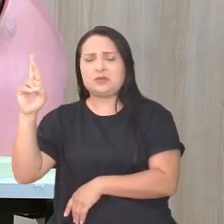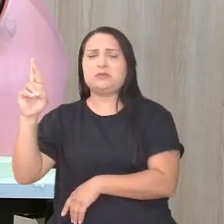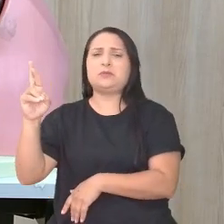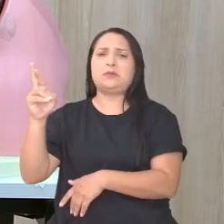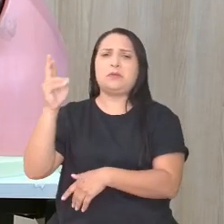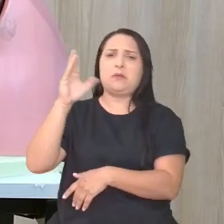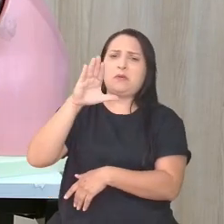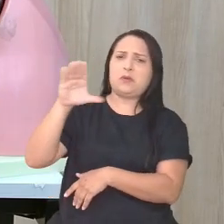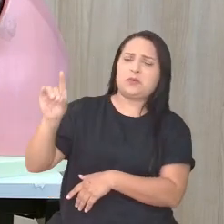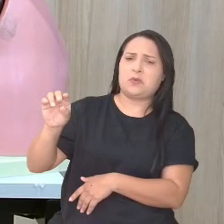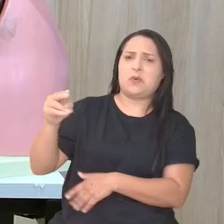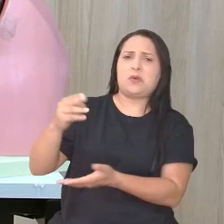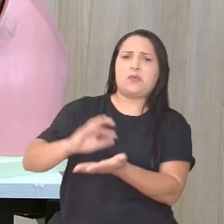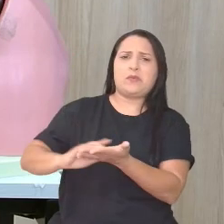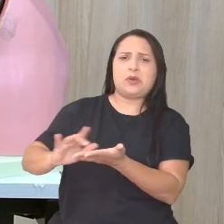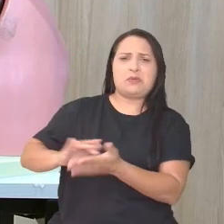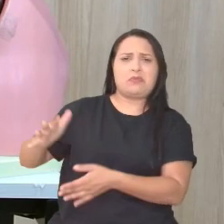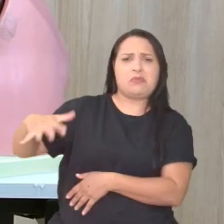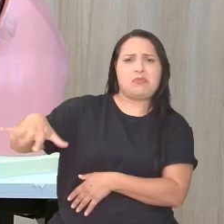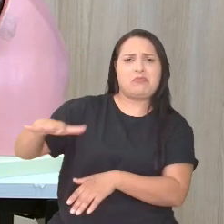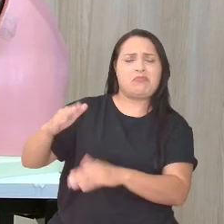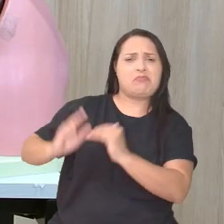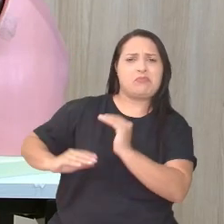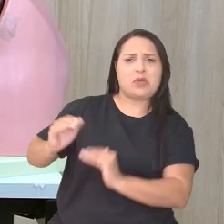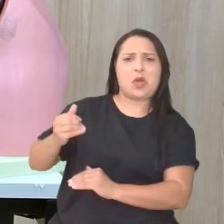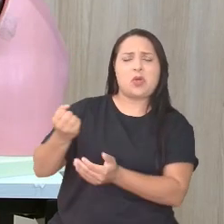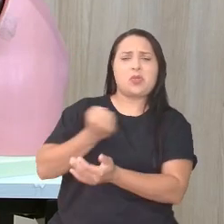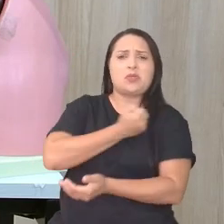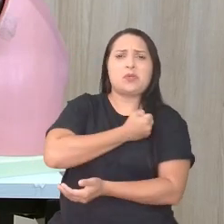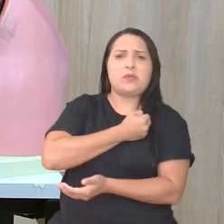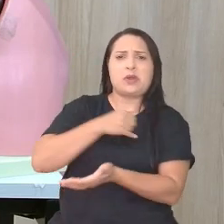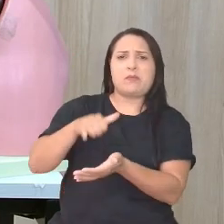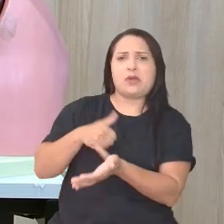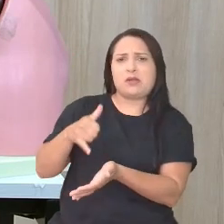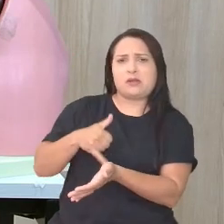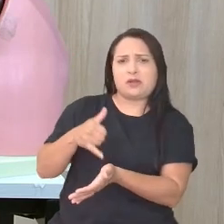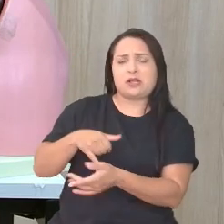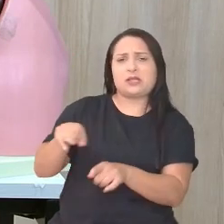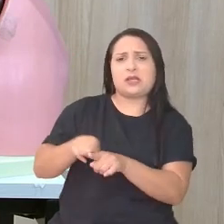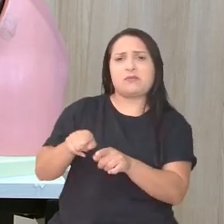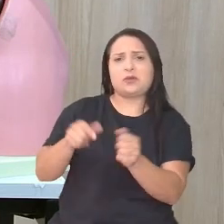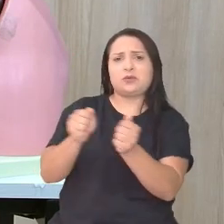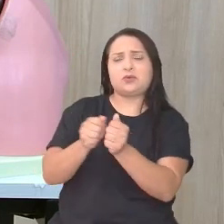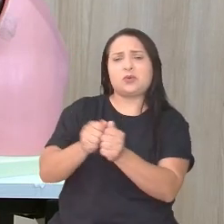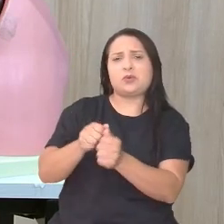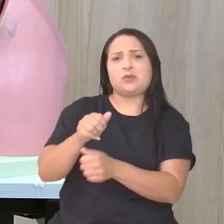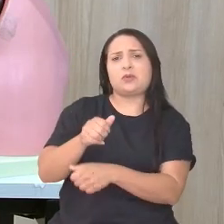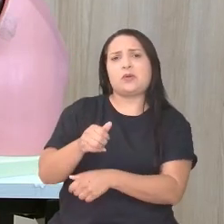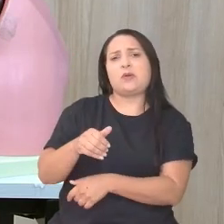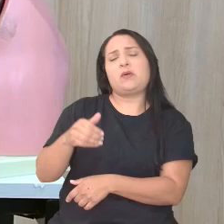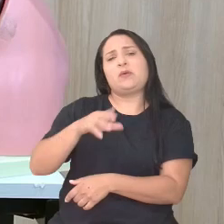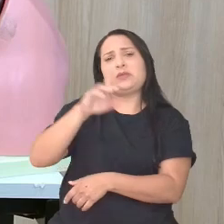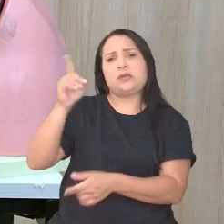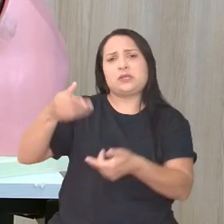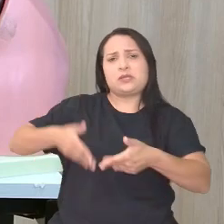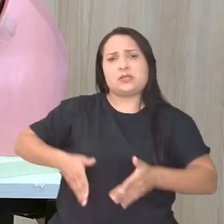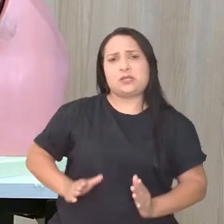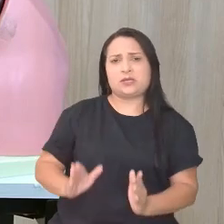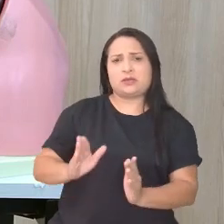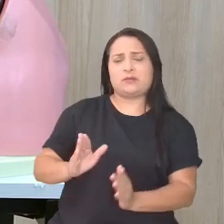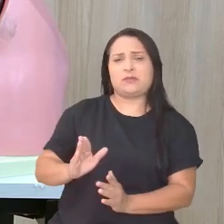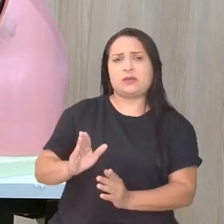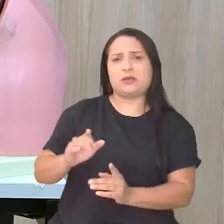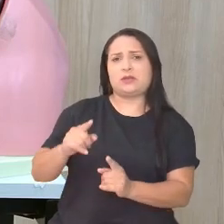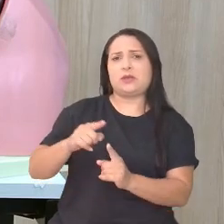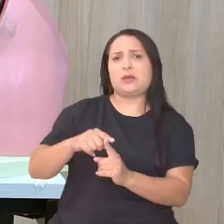ao coordenador, o número da matrícula de vocês. E com a data de nascimento, dia, mês e ano com